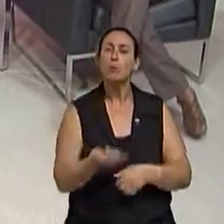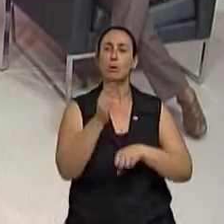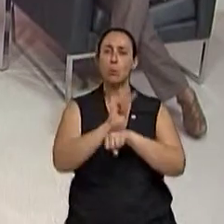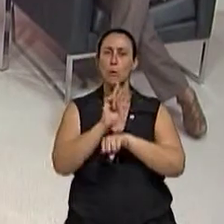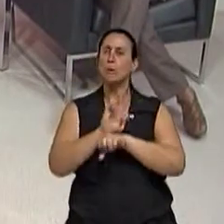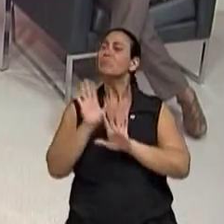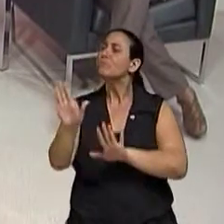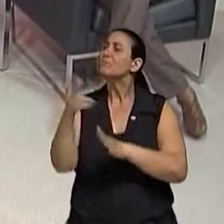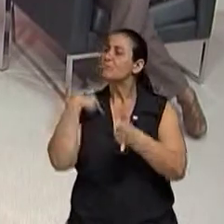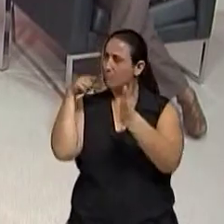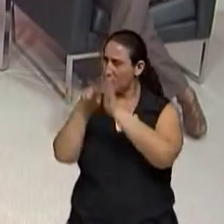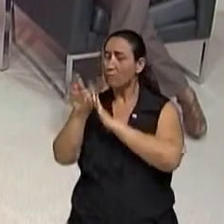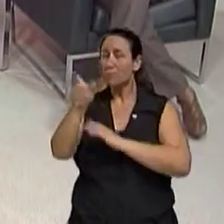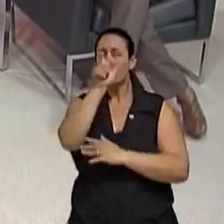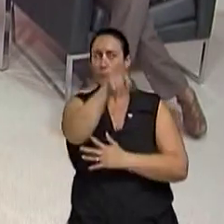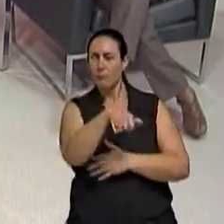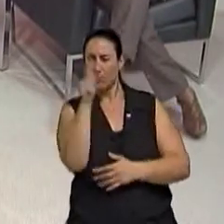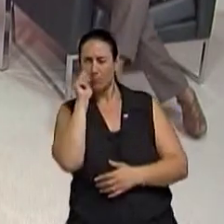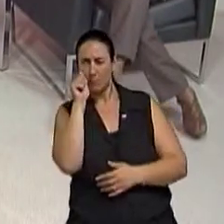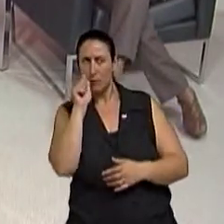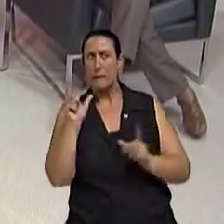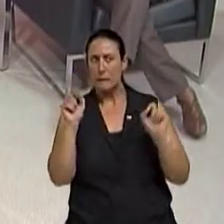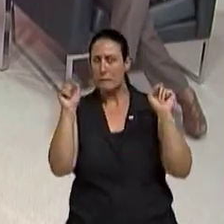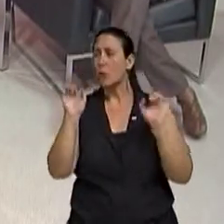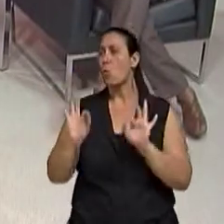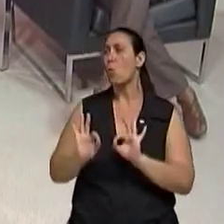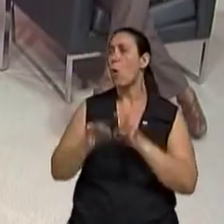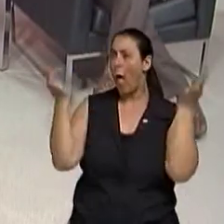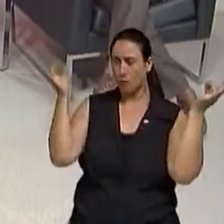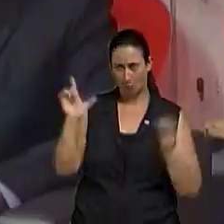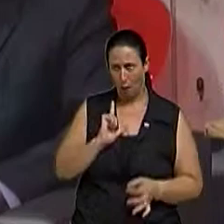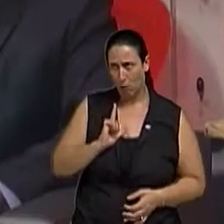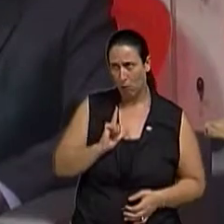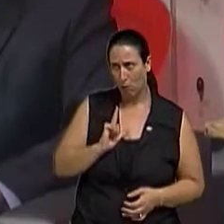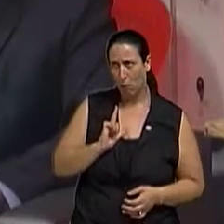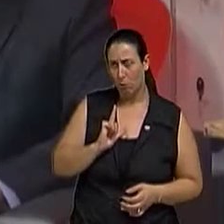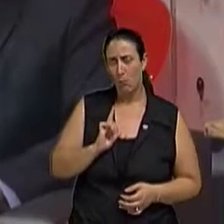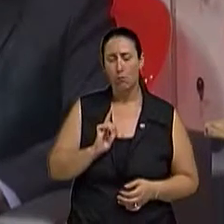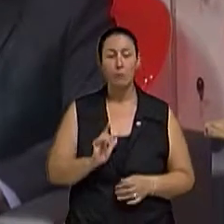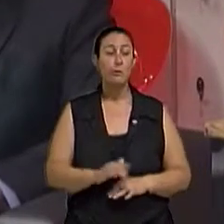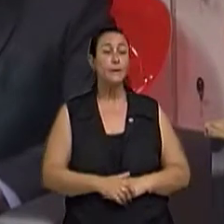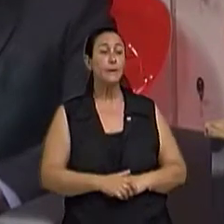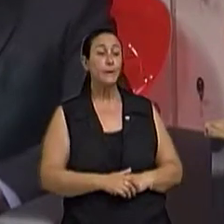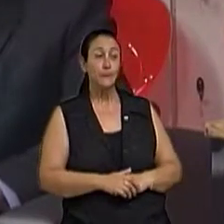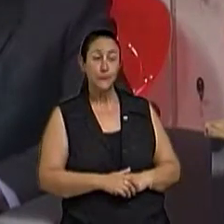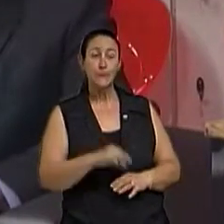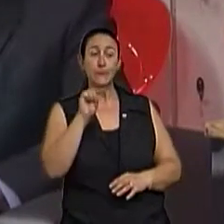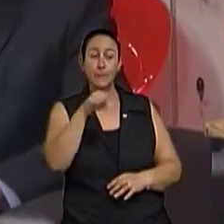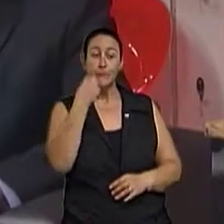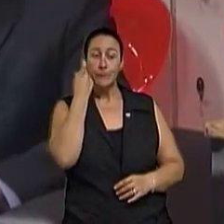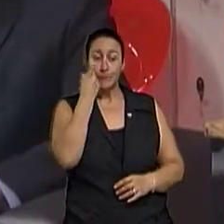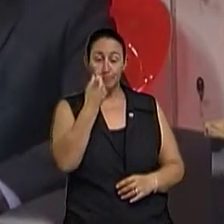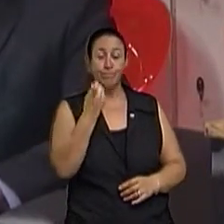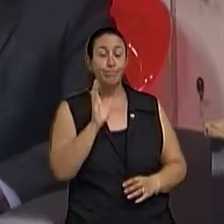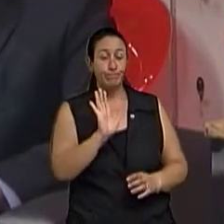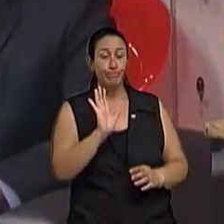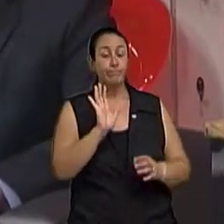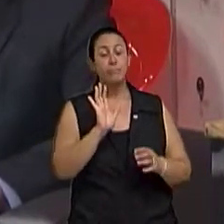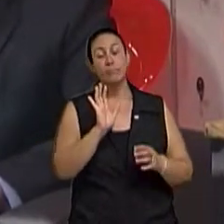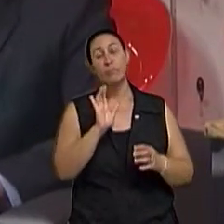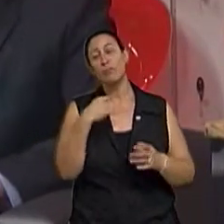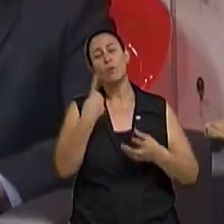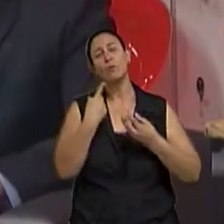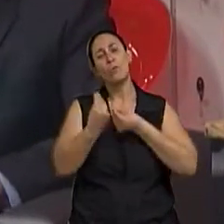assim, aquela mulher teve câncer e está curada? Bom, essa é uma pergunta bastante interessante. O que a gente